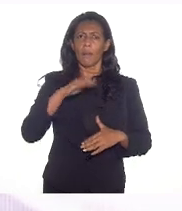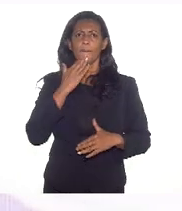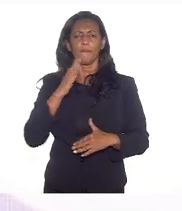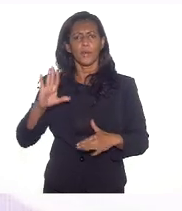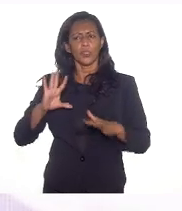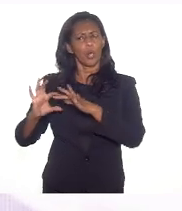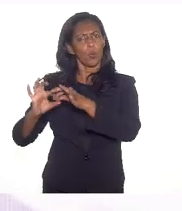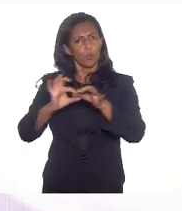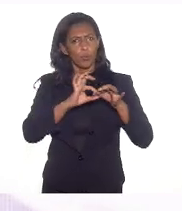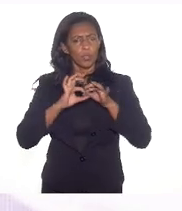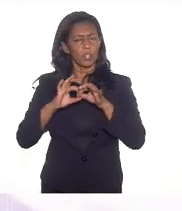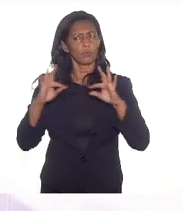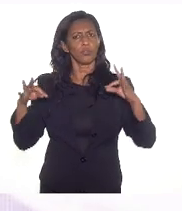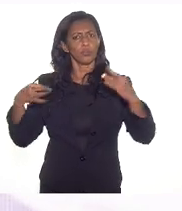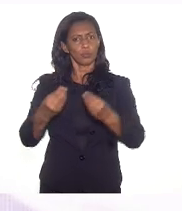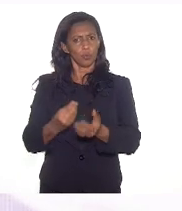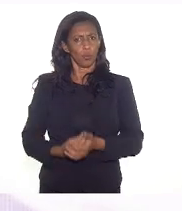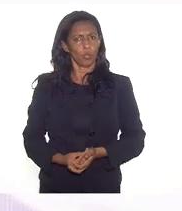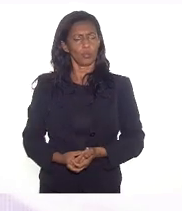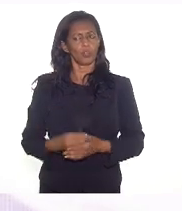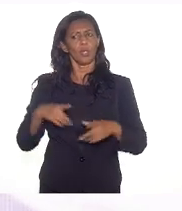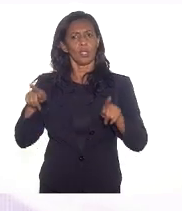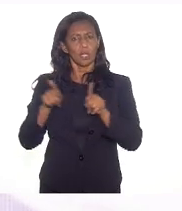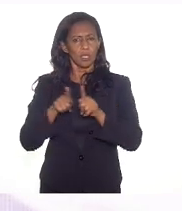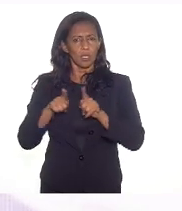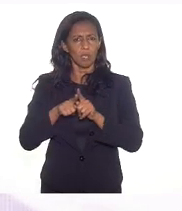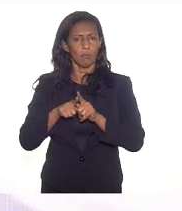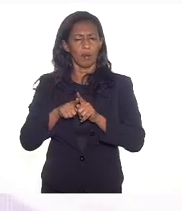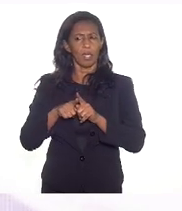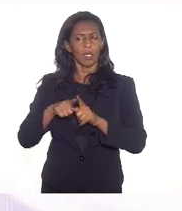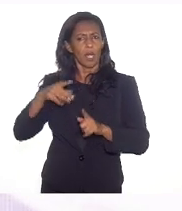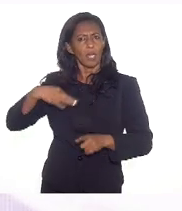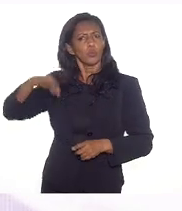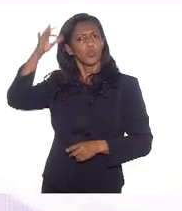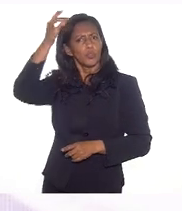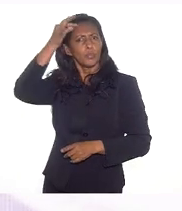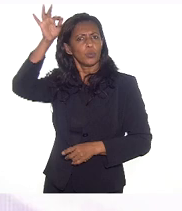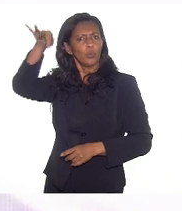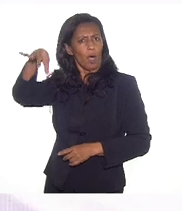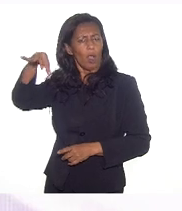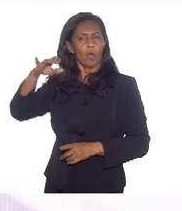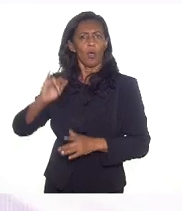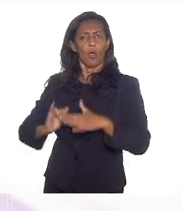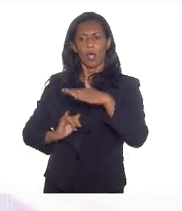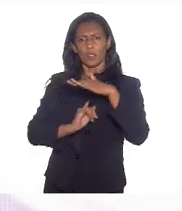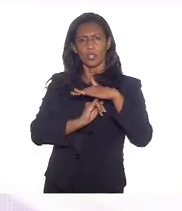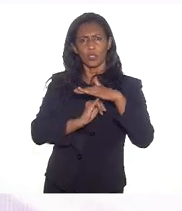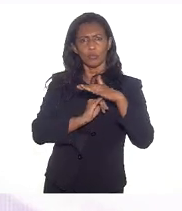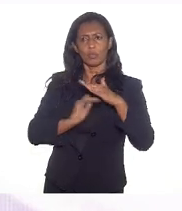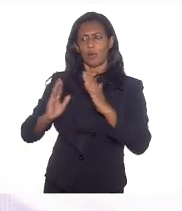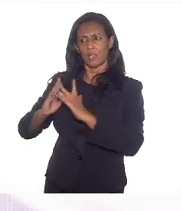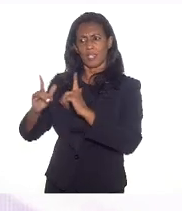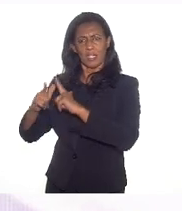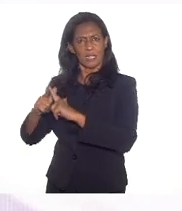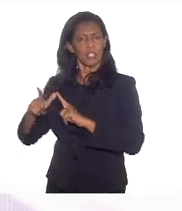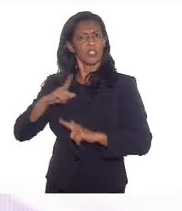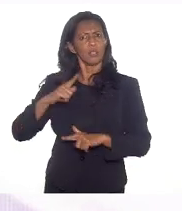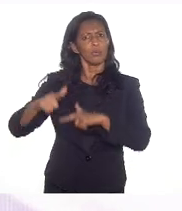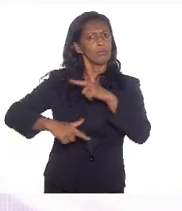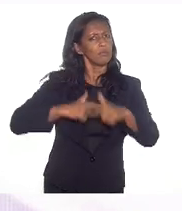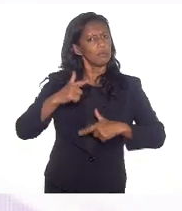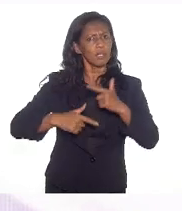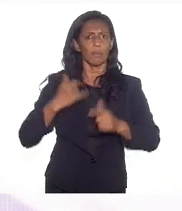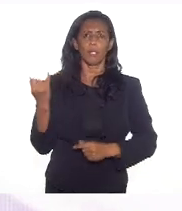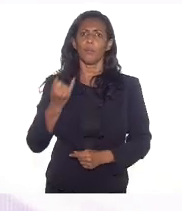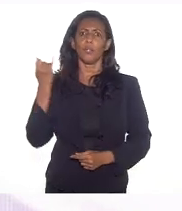todos os deputados nesse assunto, porque além da questão espiritual, as igrejas e templos religiosos realizam um trabalho muito importante, que é o